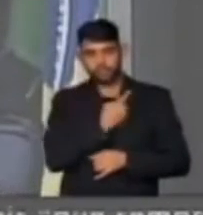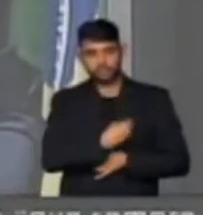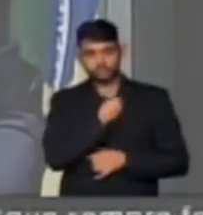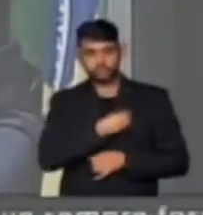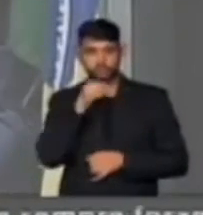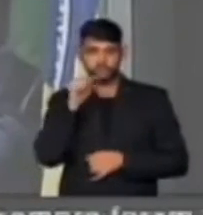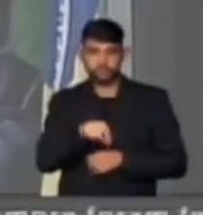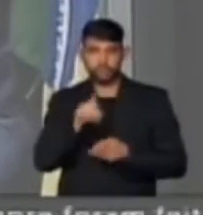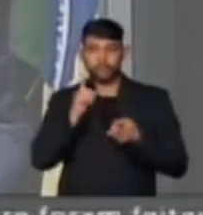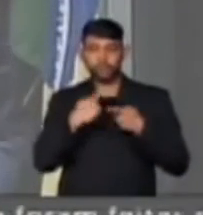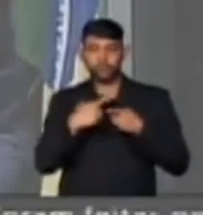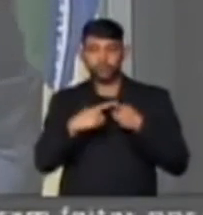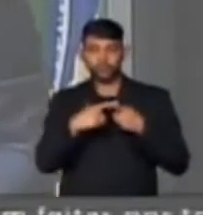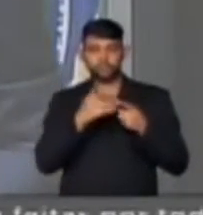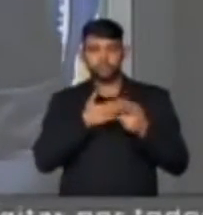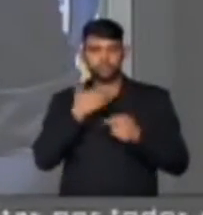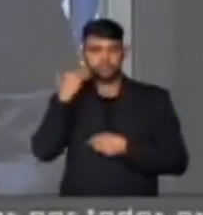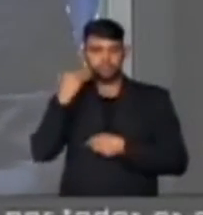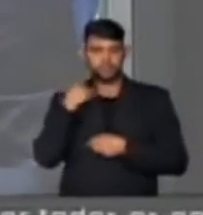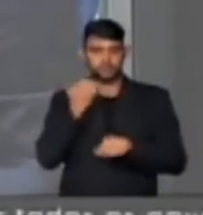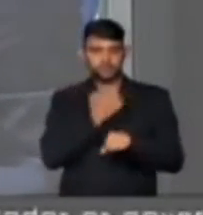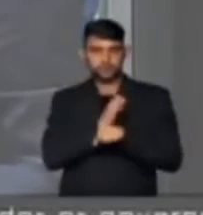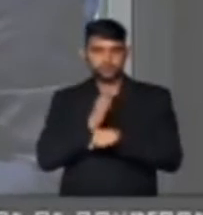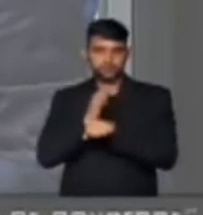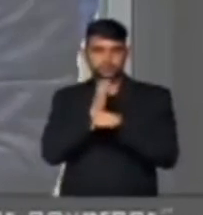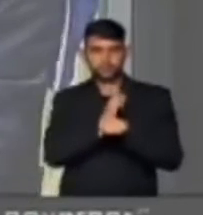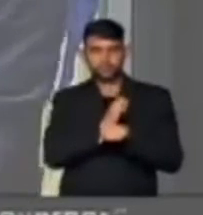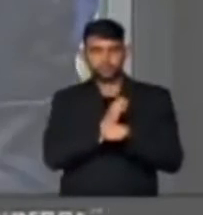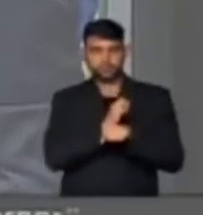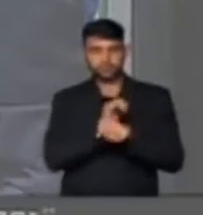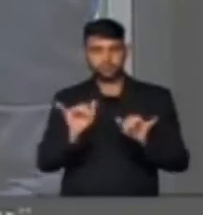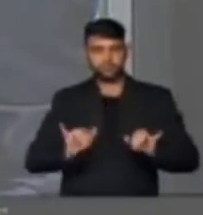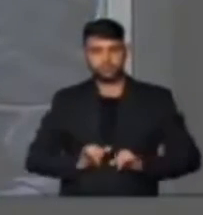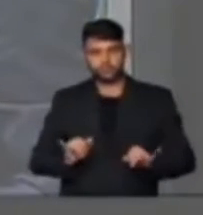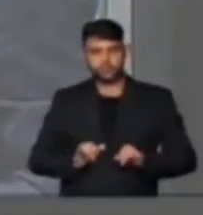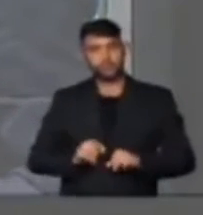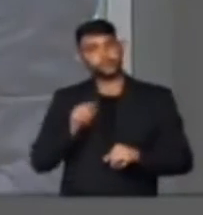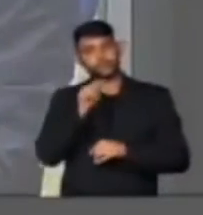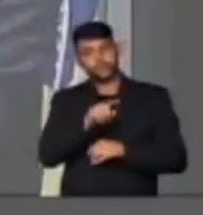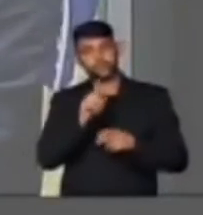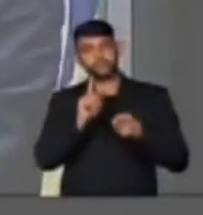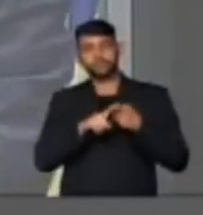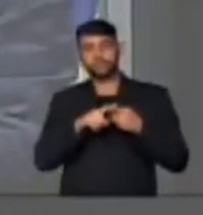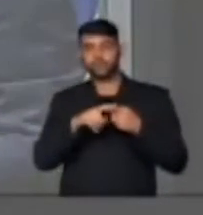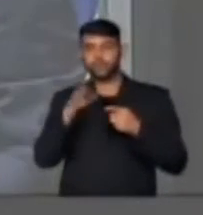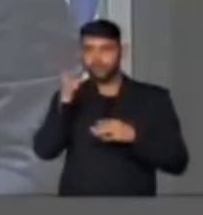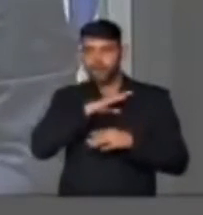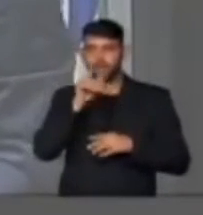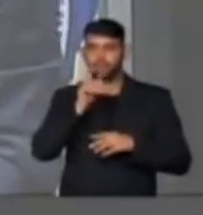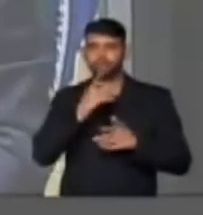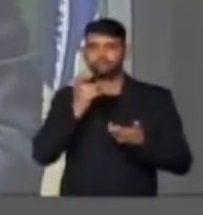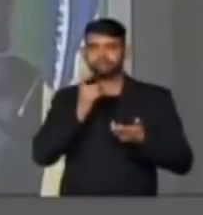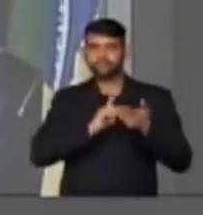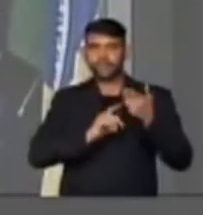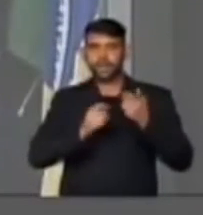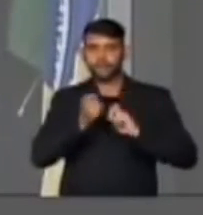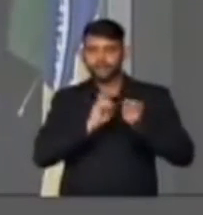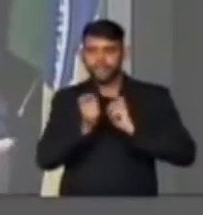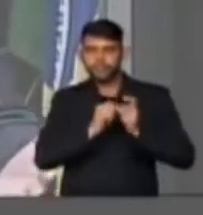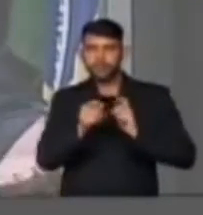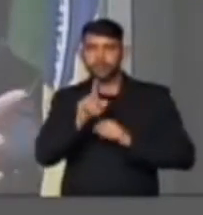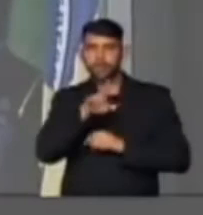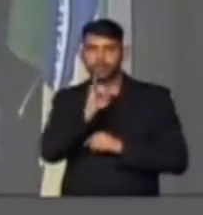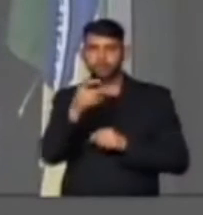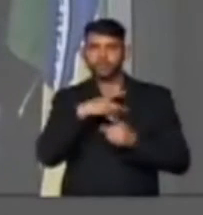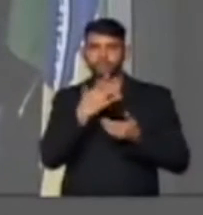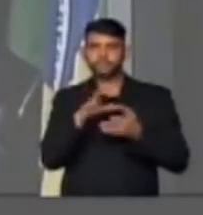aqui, porque os nossos bancos estaduais sofreram com isso por uma má administração e que a União